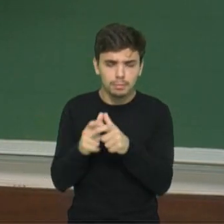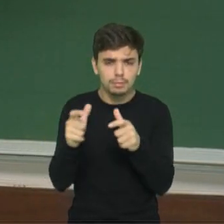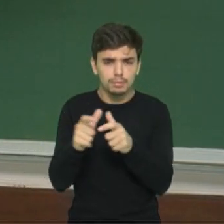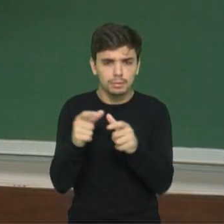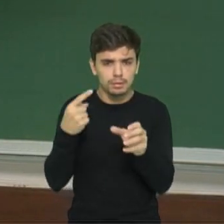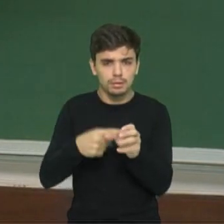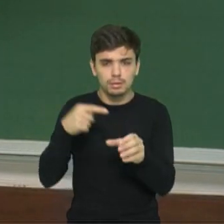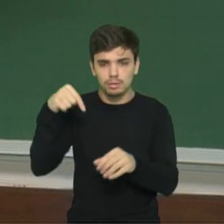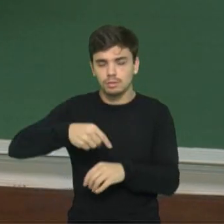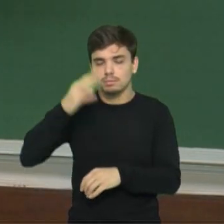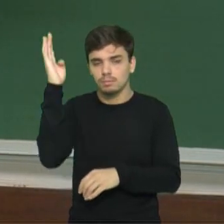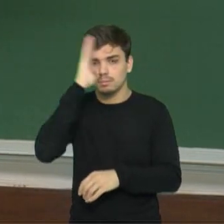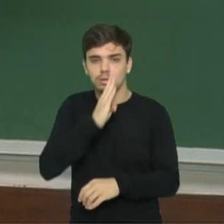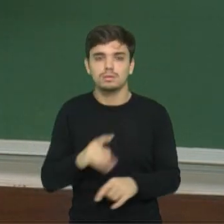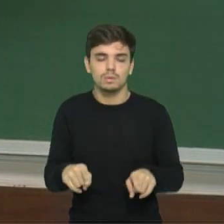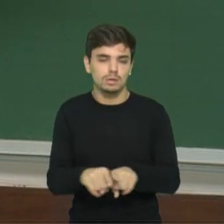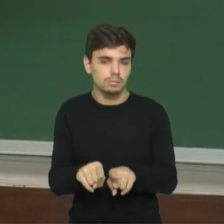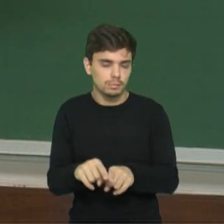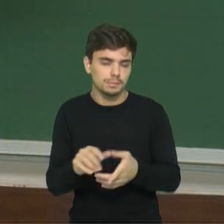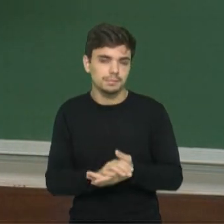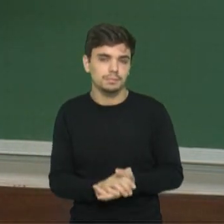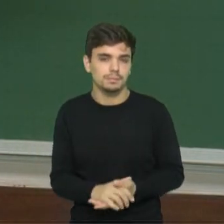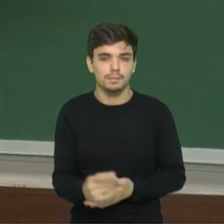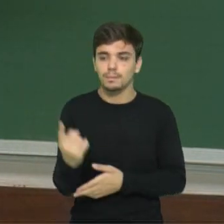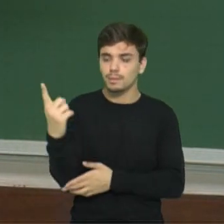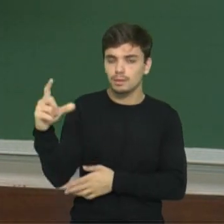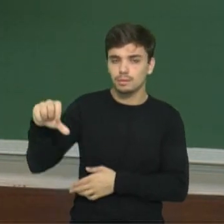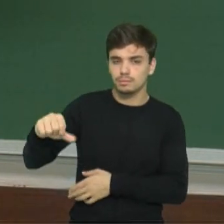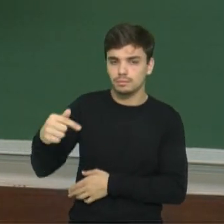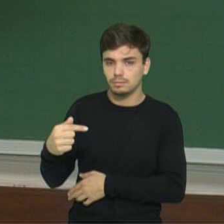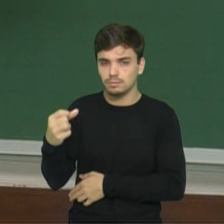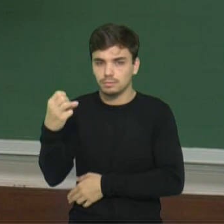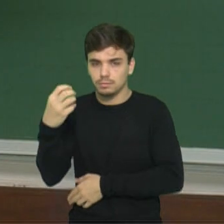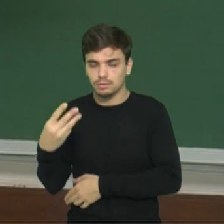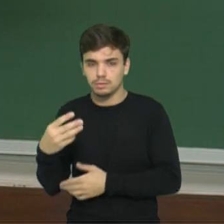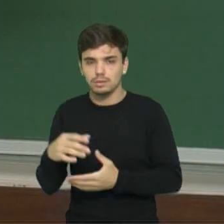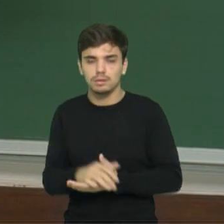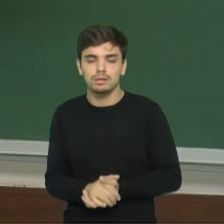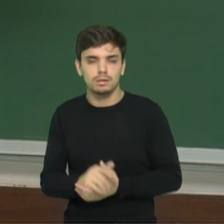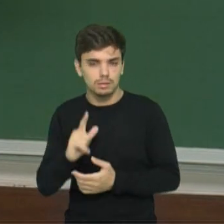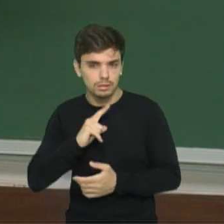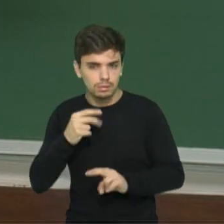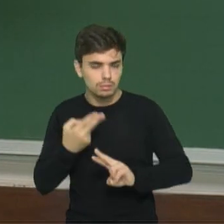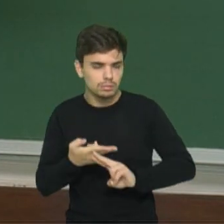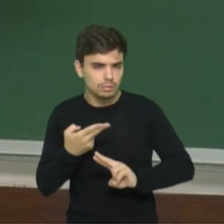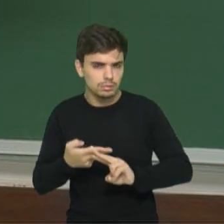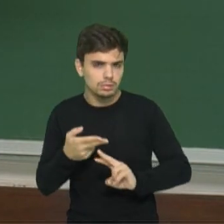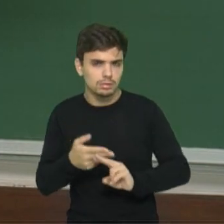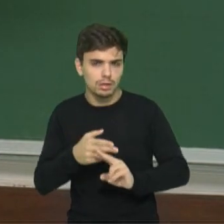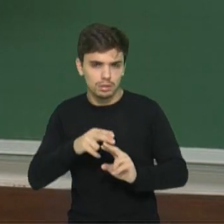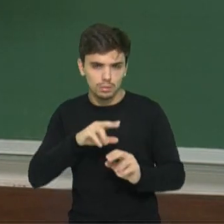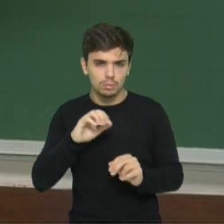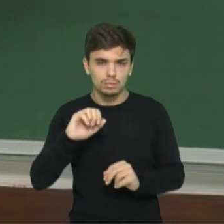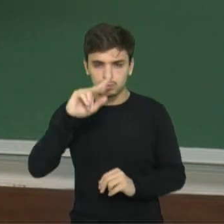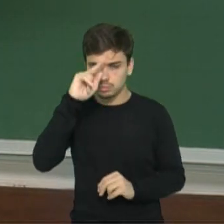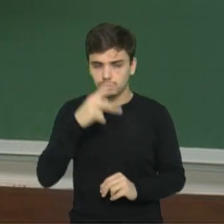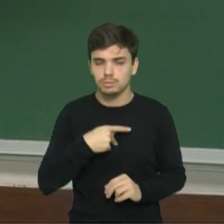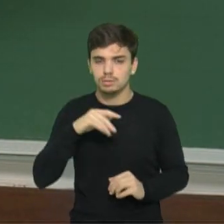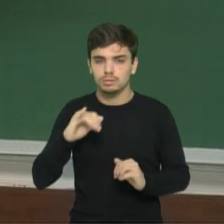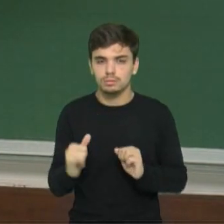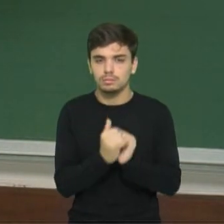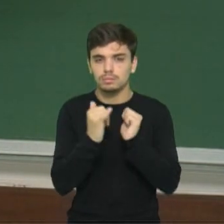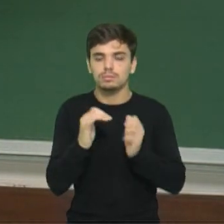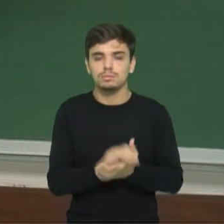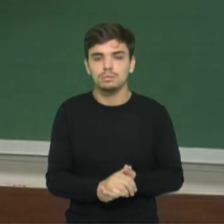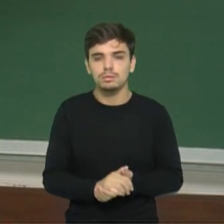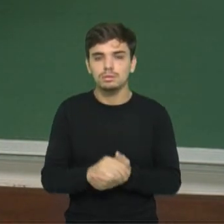armadas aqui no Brasil também. Em 1973, Bordaberry então aplica um alto golpe, né? Com o apoio de quem? Com